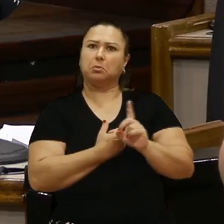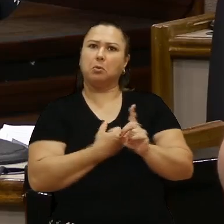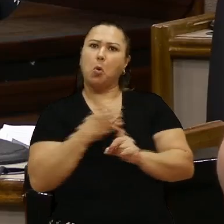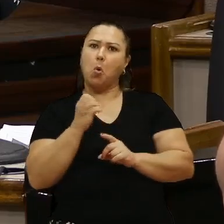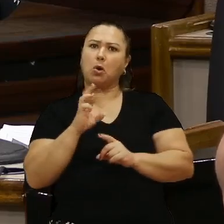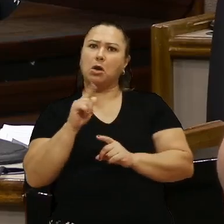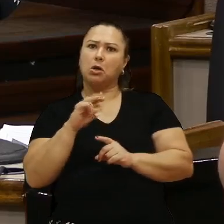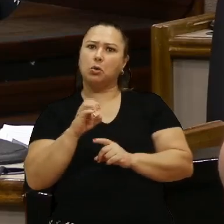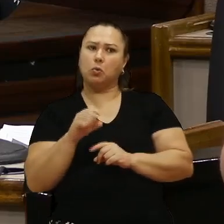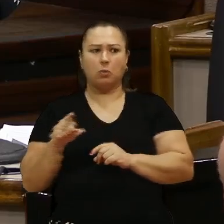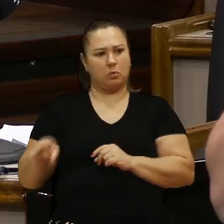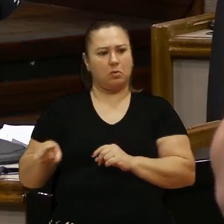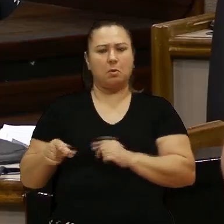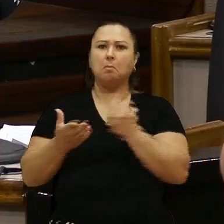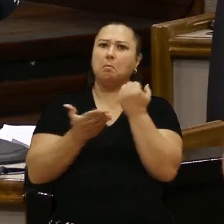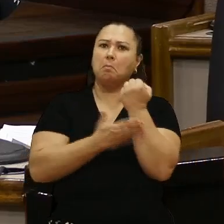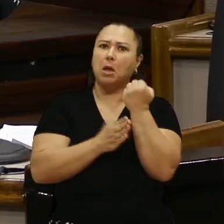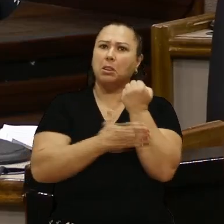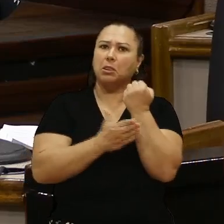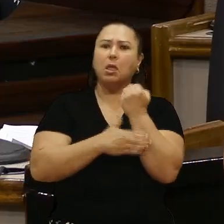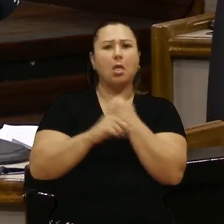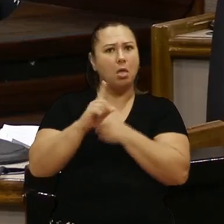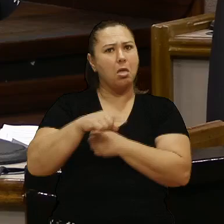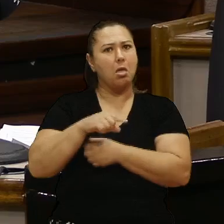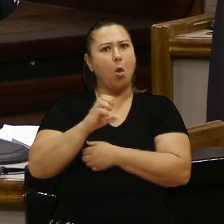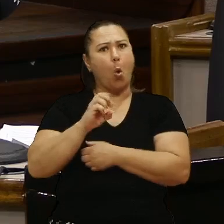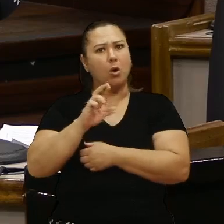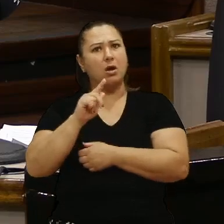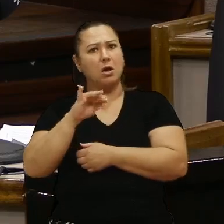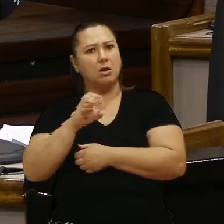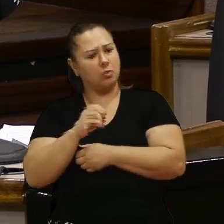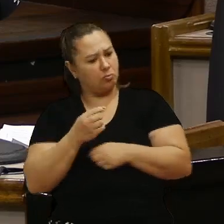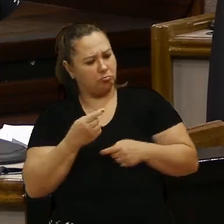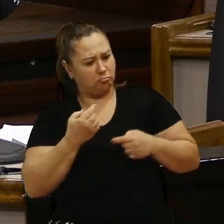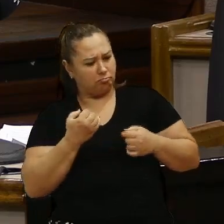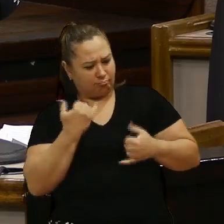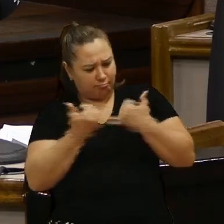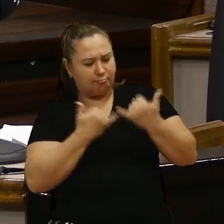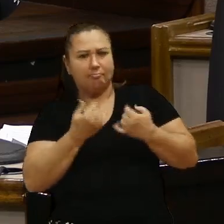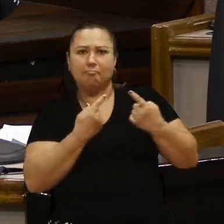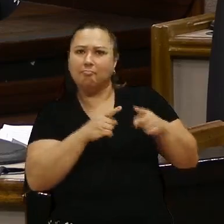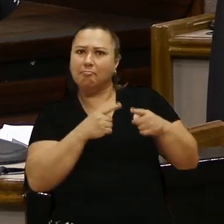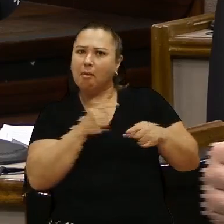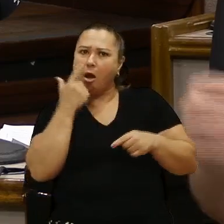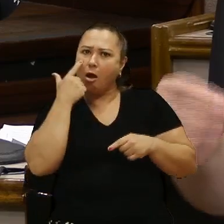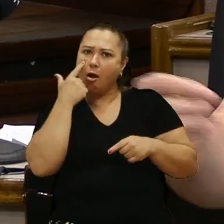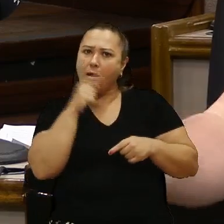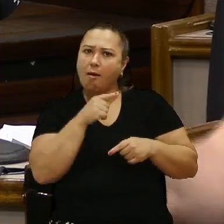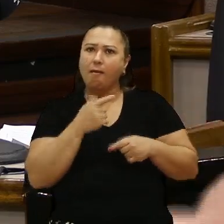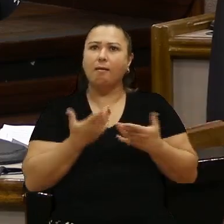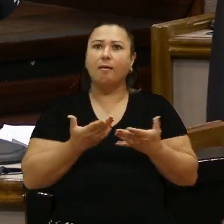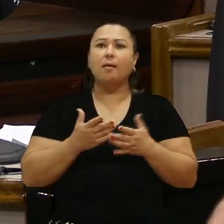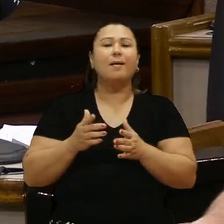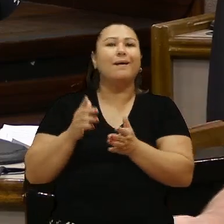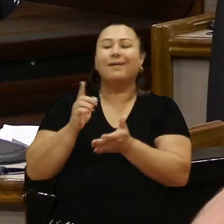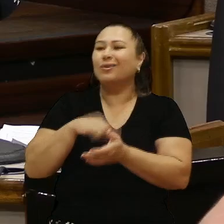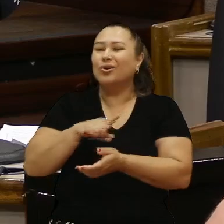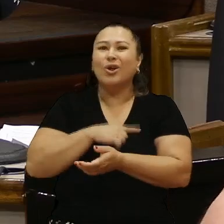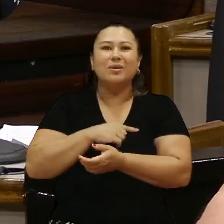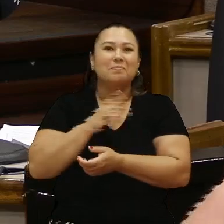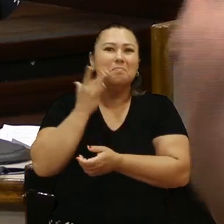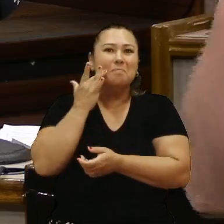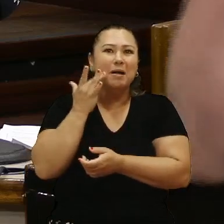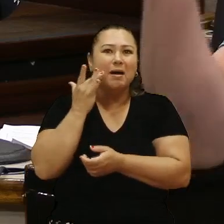digo, mas você não sabe que madeira é orgânica? Até brinquei lá e chamei a atenção. De tanto assim, ó, nenhum papel de bala a gente não